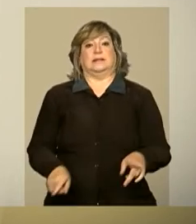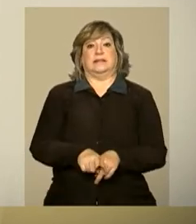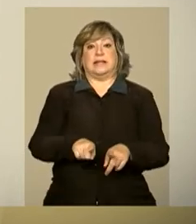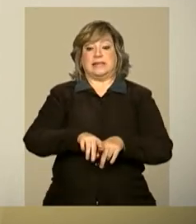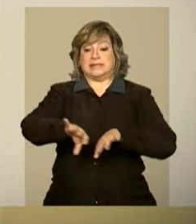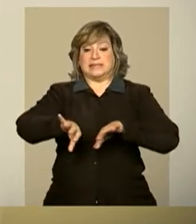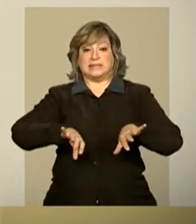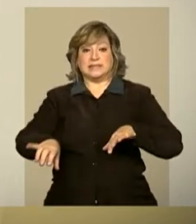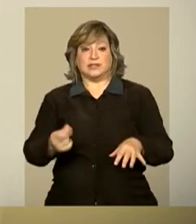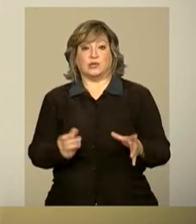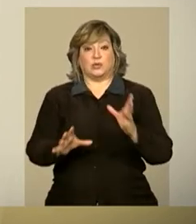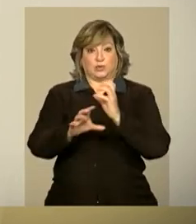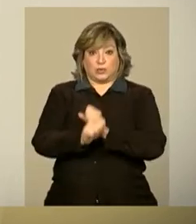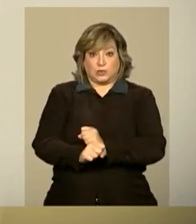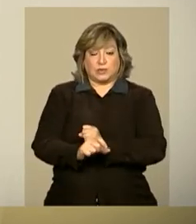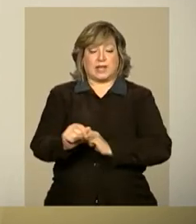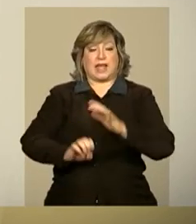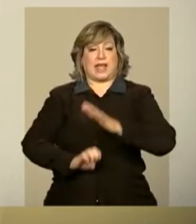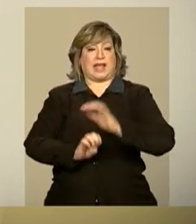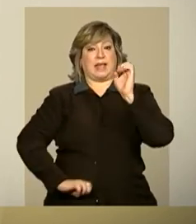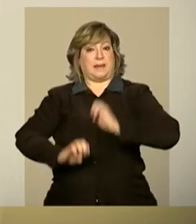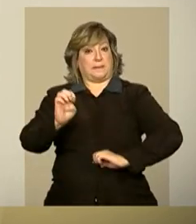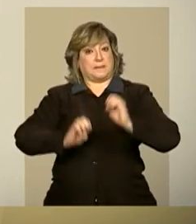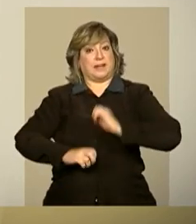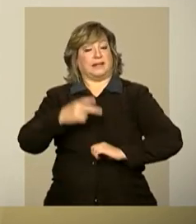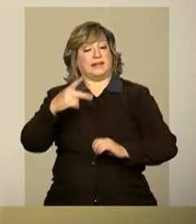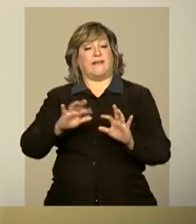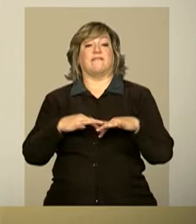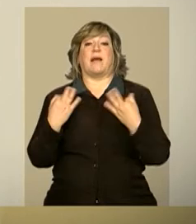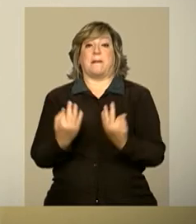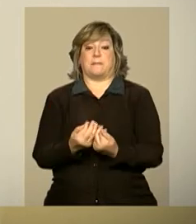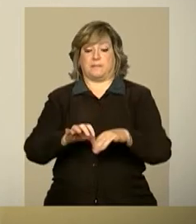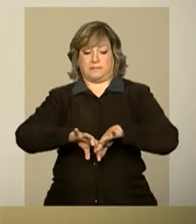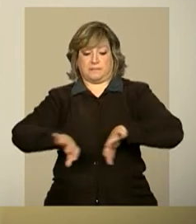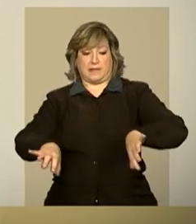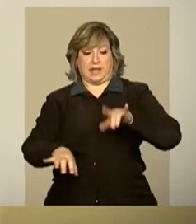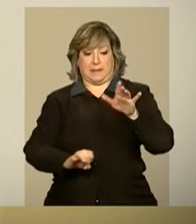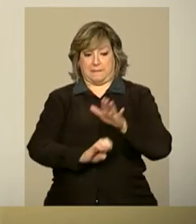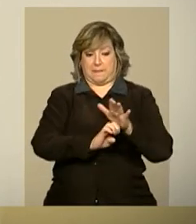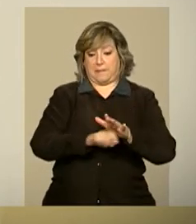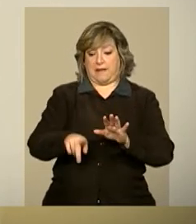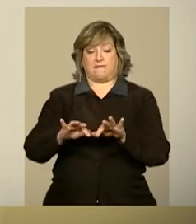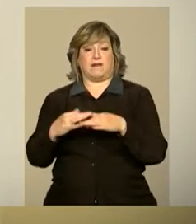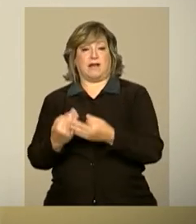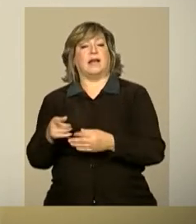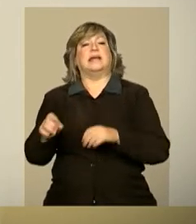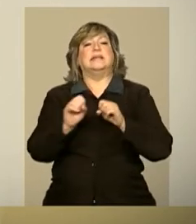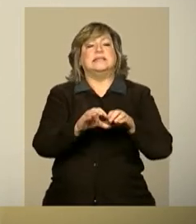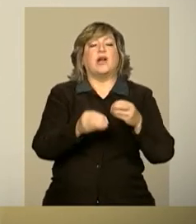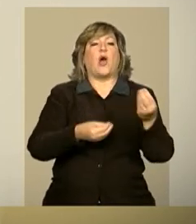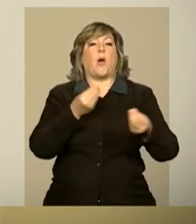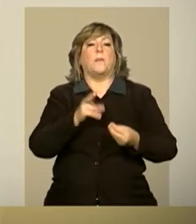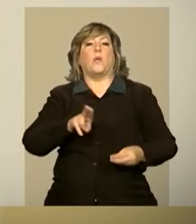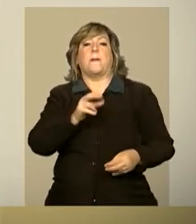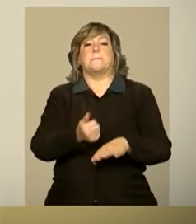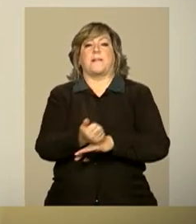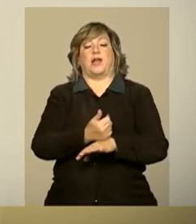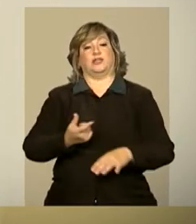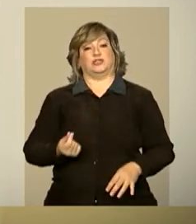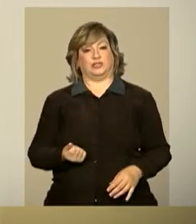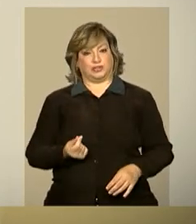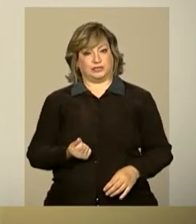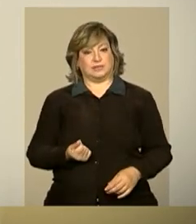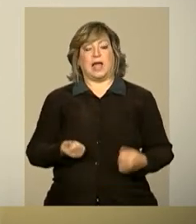separar o orçamento da empresa do orçamento da família sabe Luciano eles ensinam a lidar melhor com dinheiro